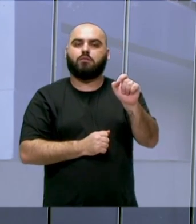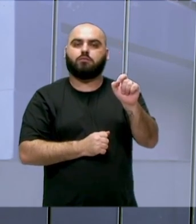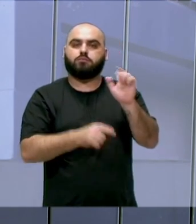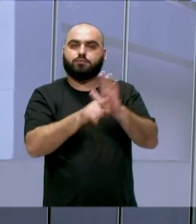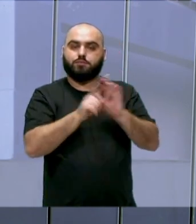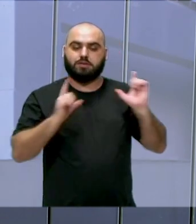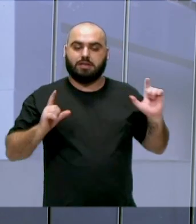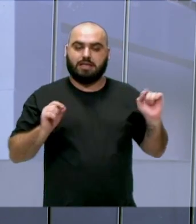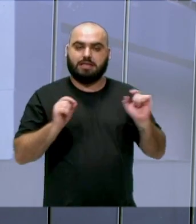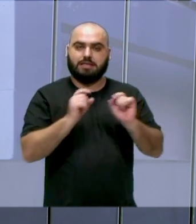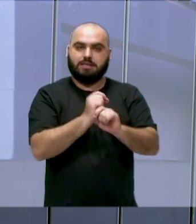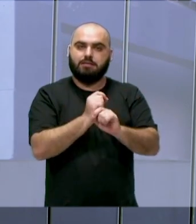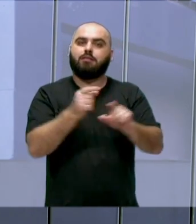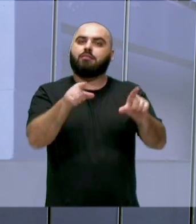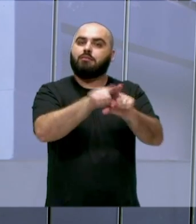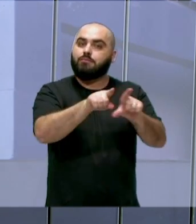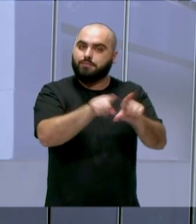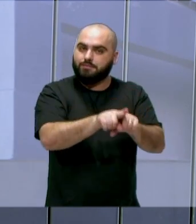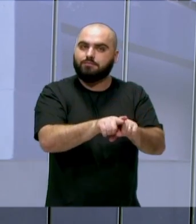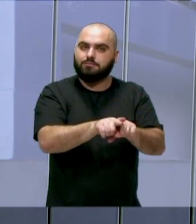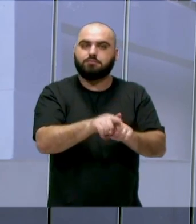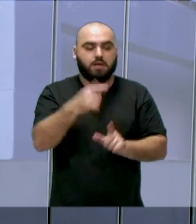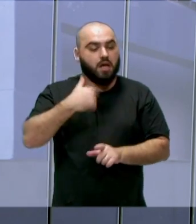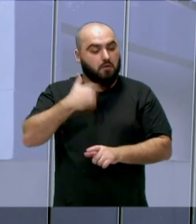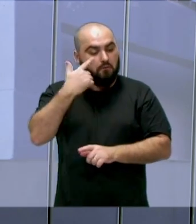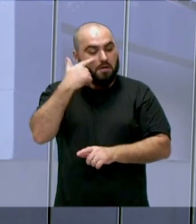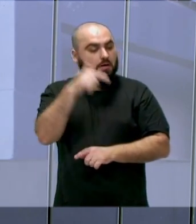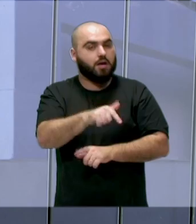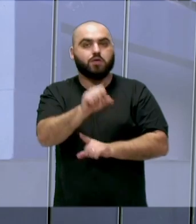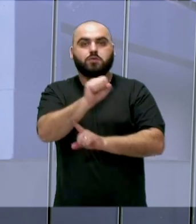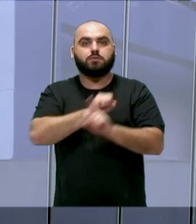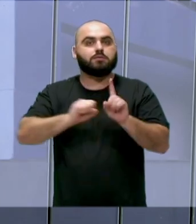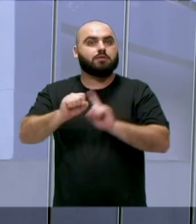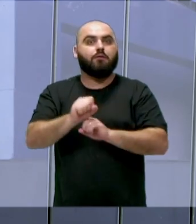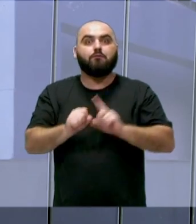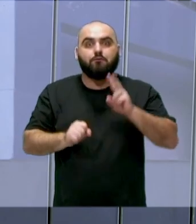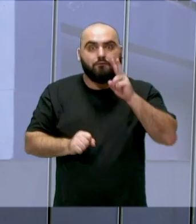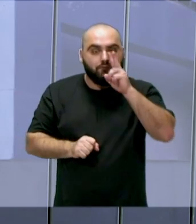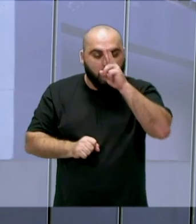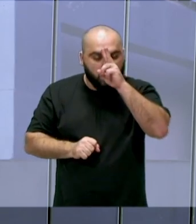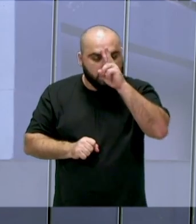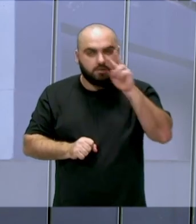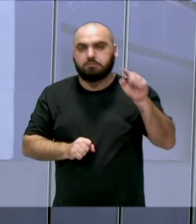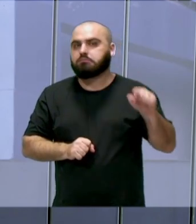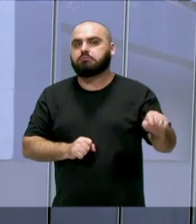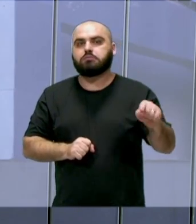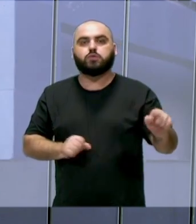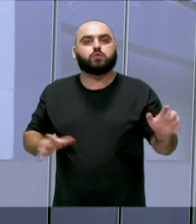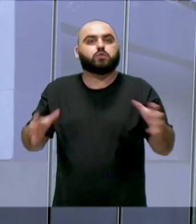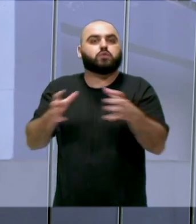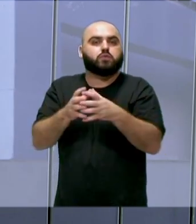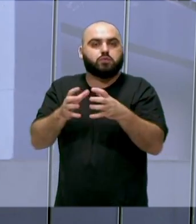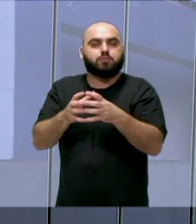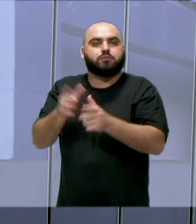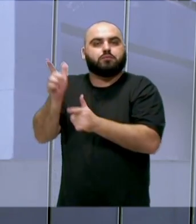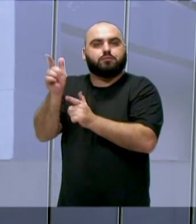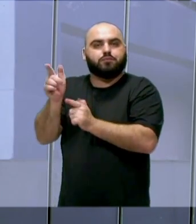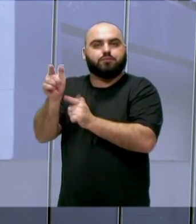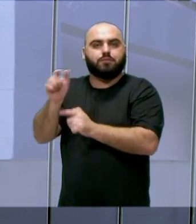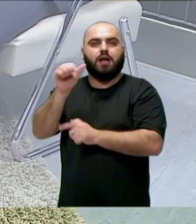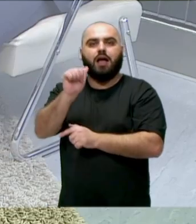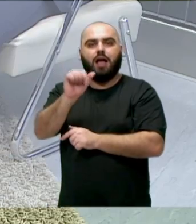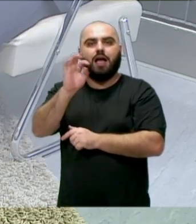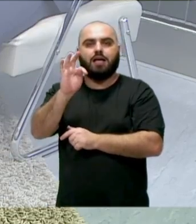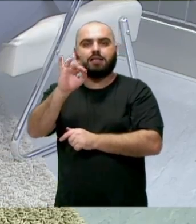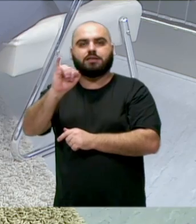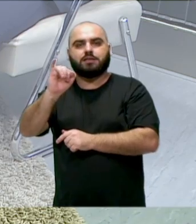ao câncer também. Então, assim, eu vejo um lado social, um apelo social muito grande do Clube Vasconcelos Drummond, carinhosamente chamado,